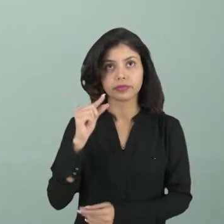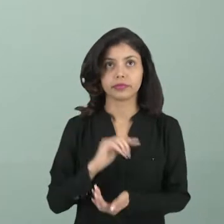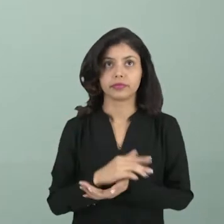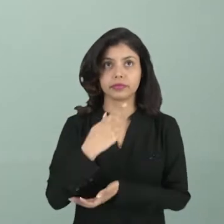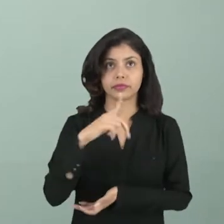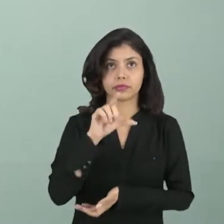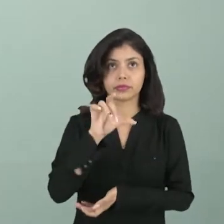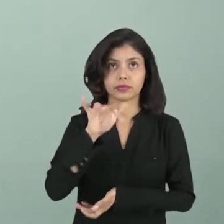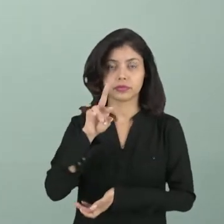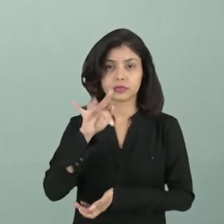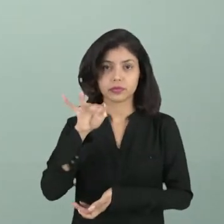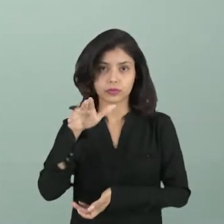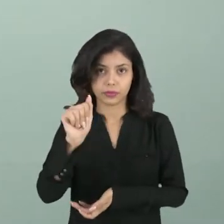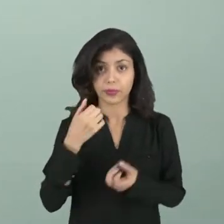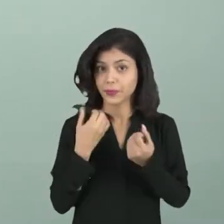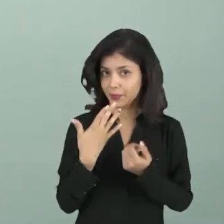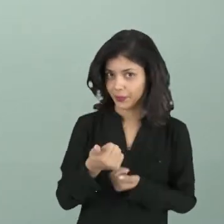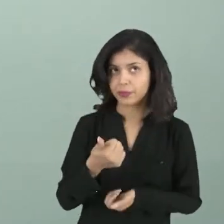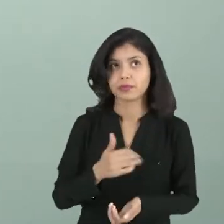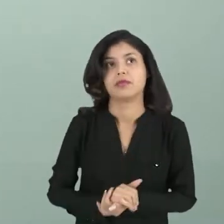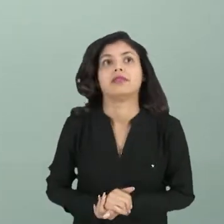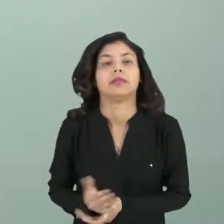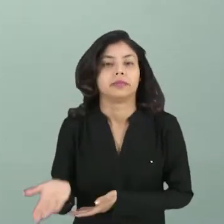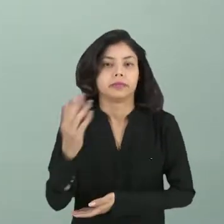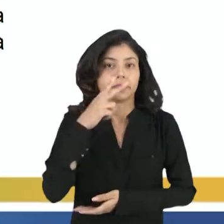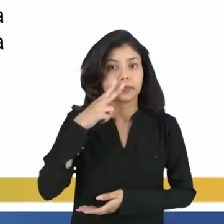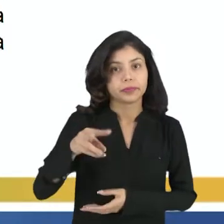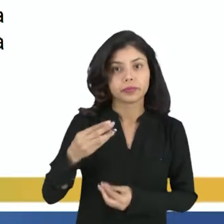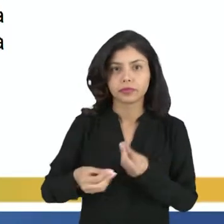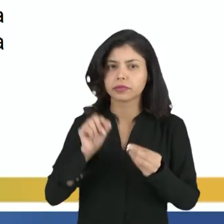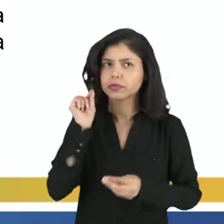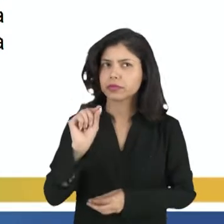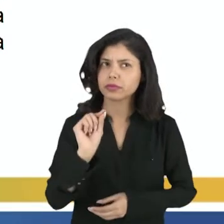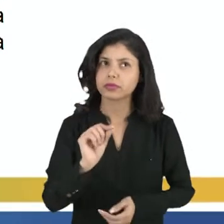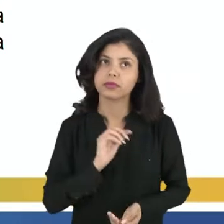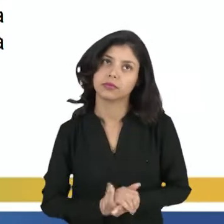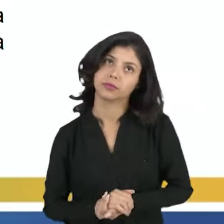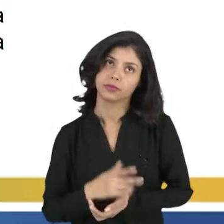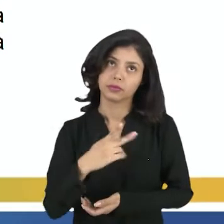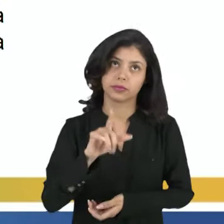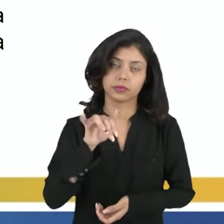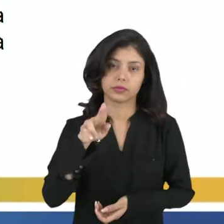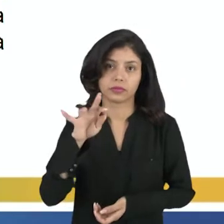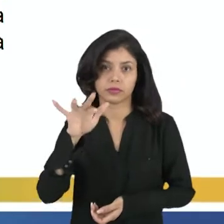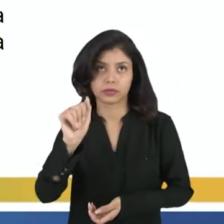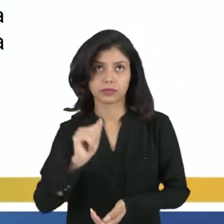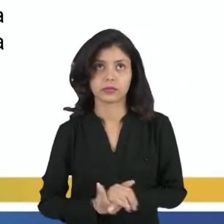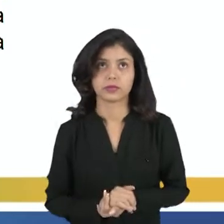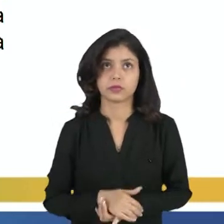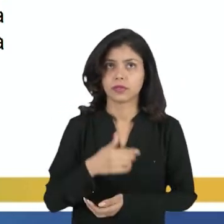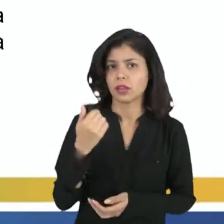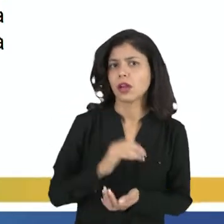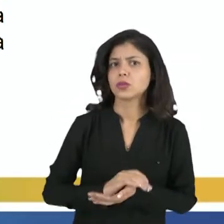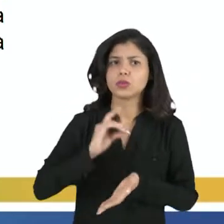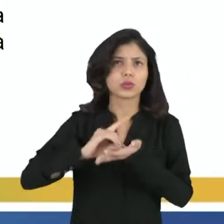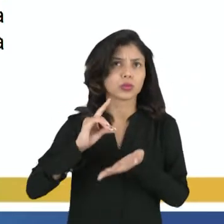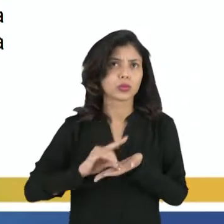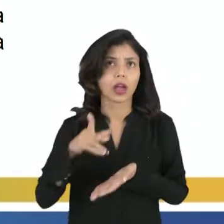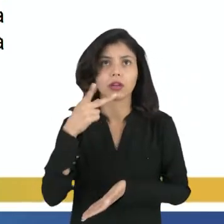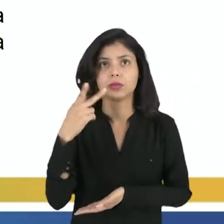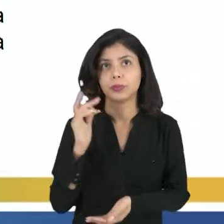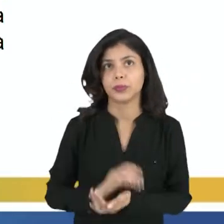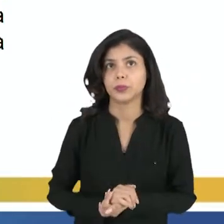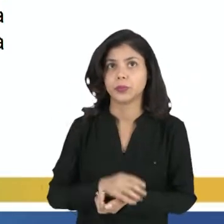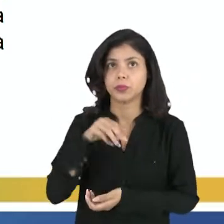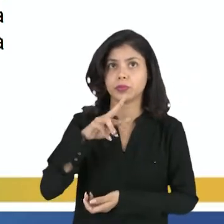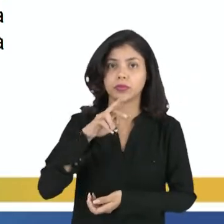sobre polifonia, tá certo? Então vamos ver aqui o que seria polifonia. Segundo o dicionário, a polifonia